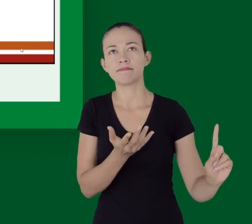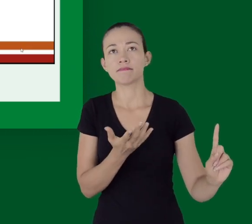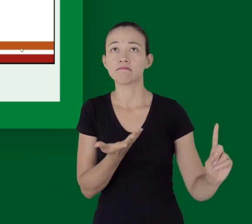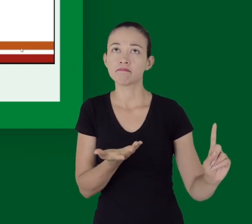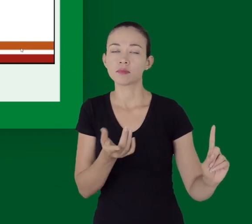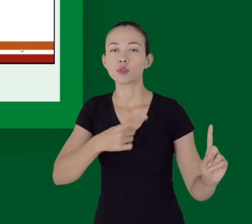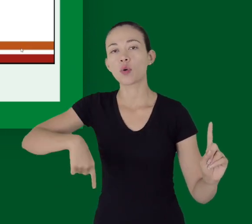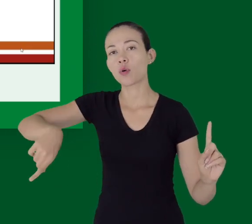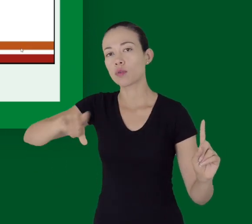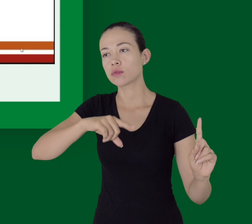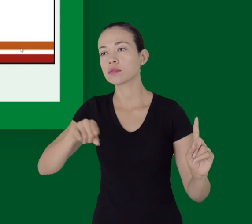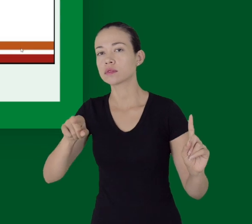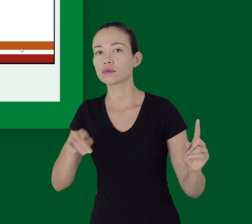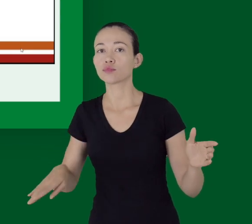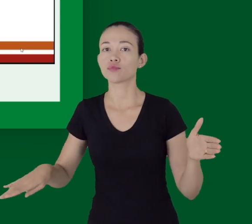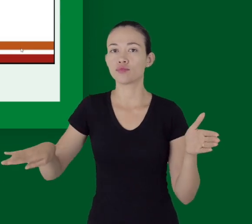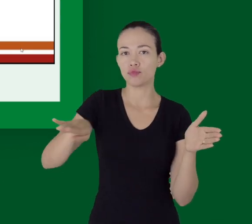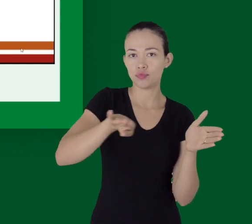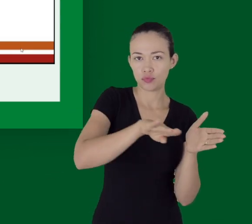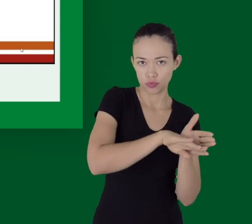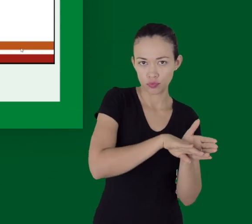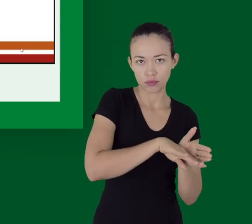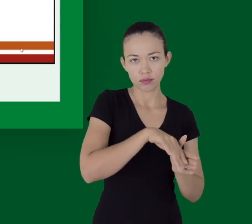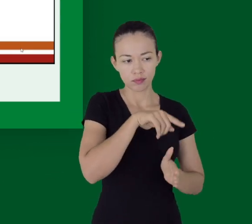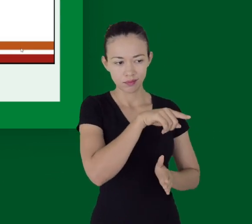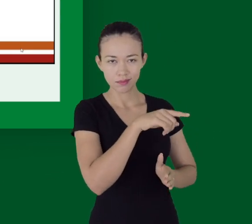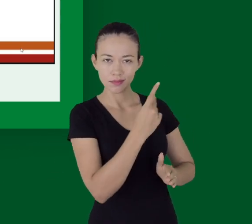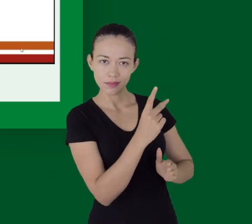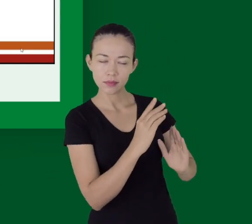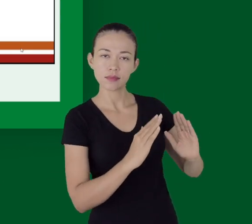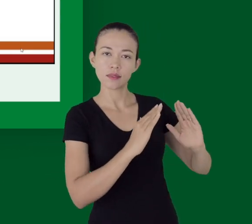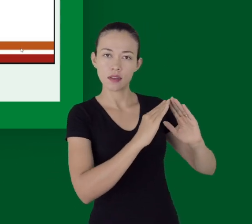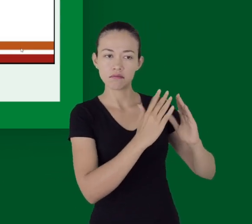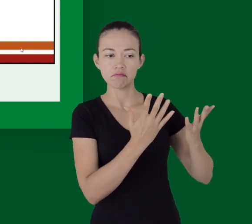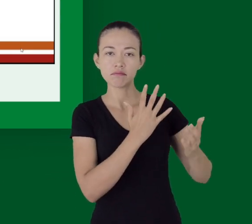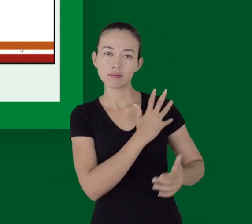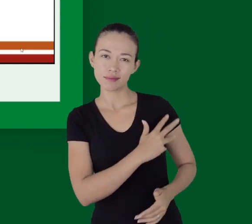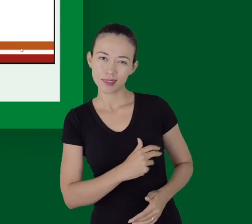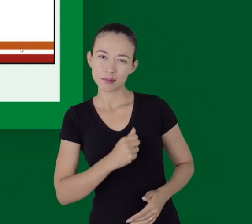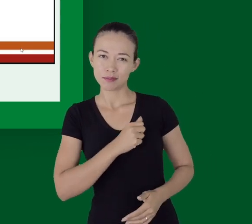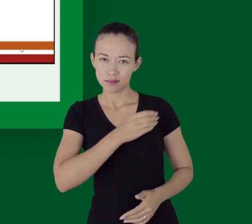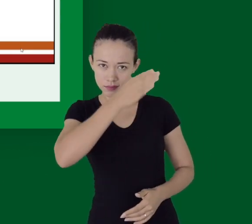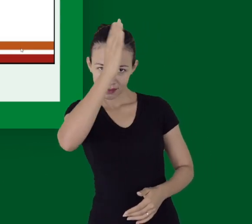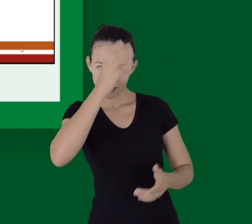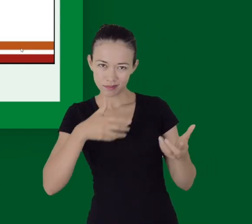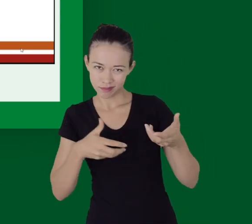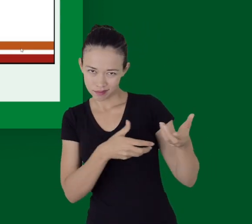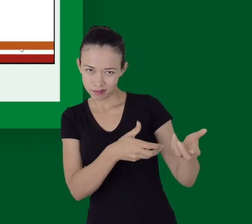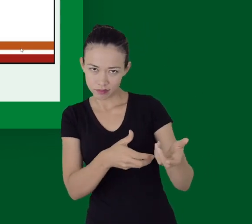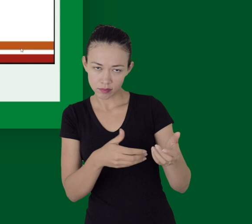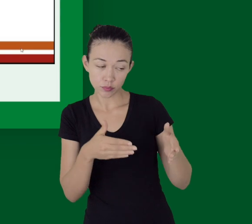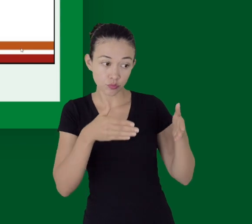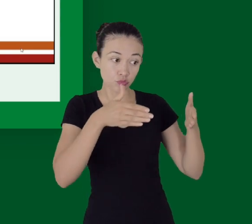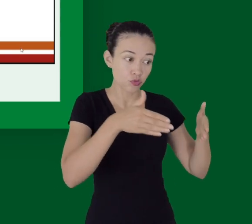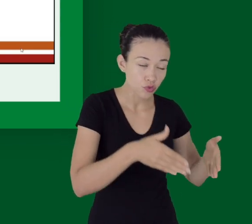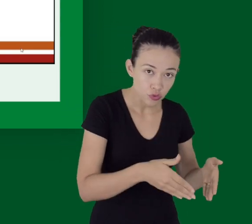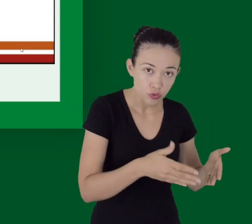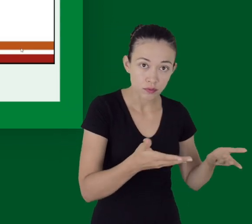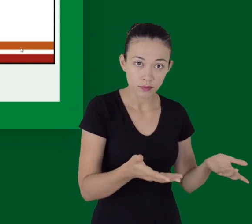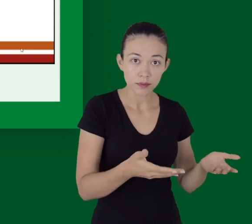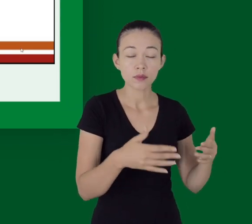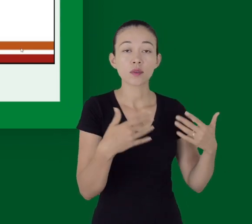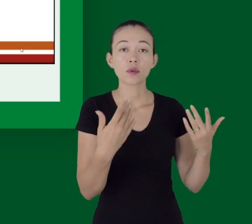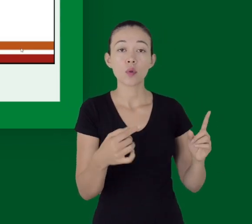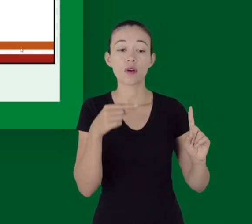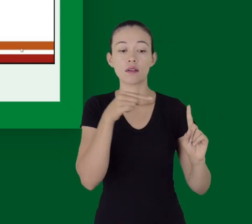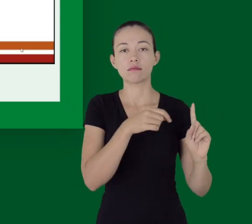chega na casa dele com o atendimento do serviço de emergência do SAMU, do bombeiro, ou quando ele vai até a emergência